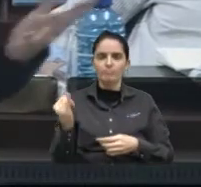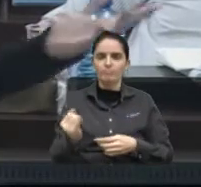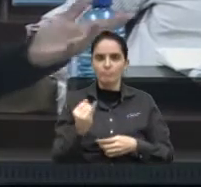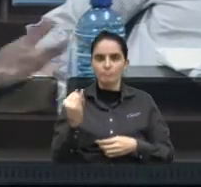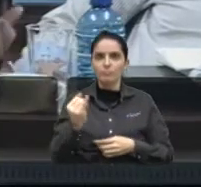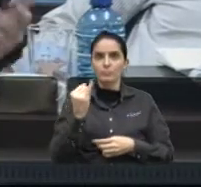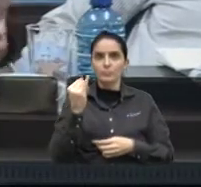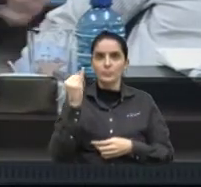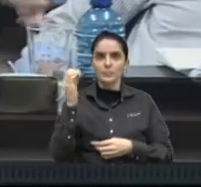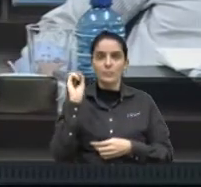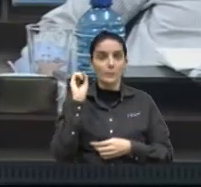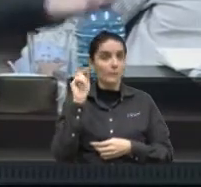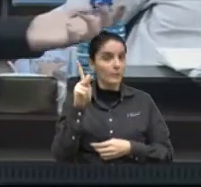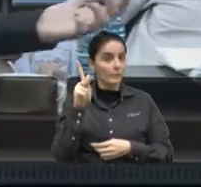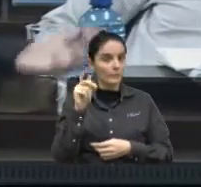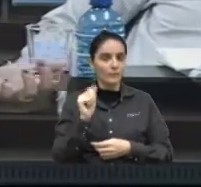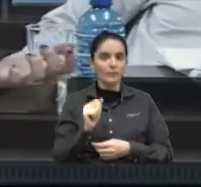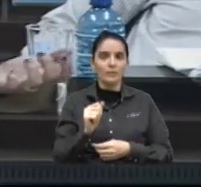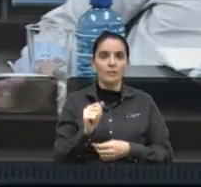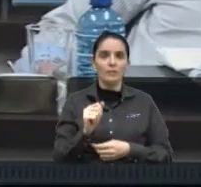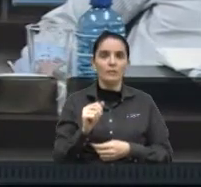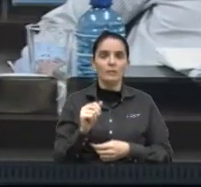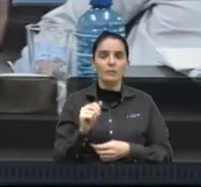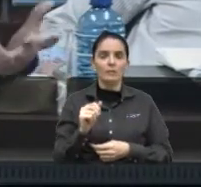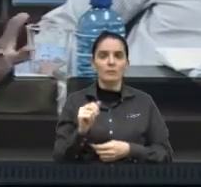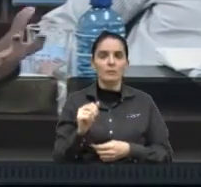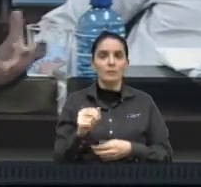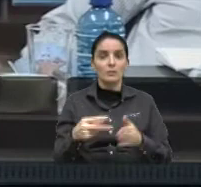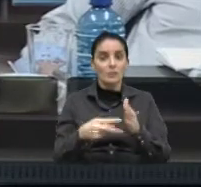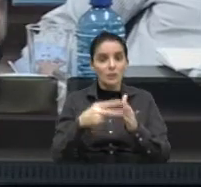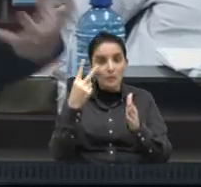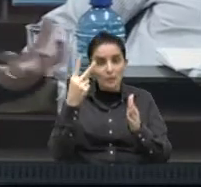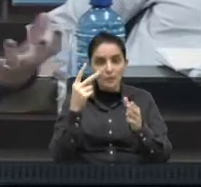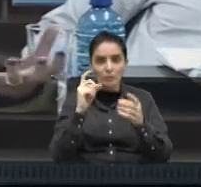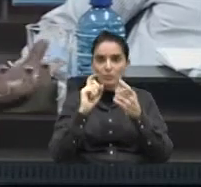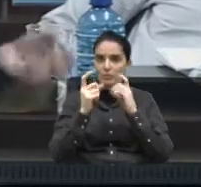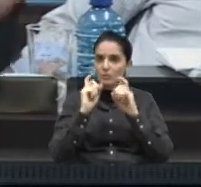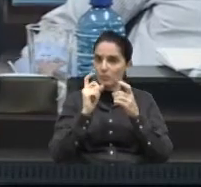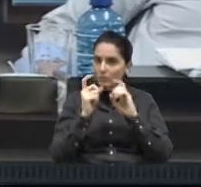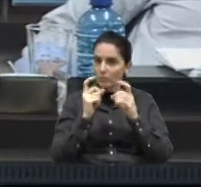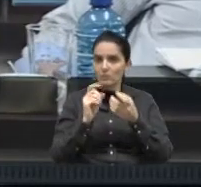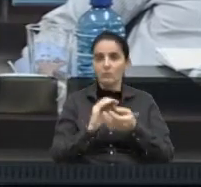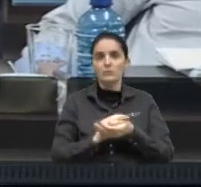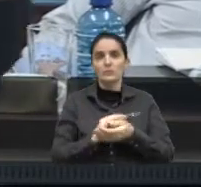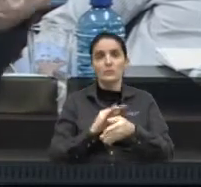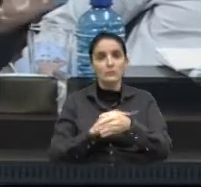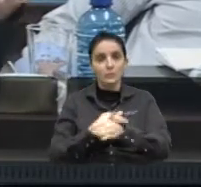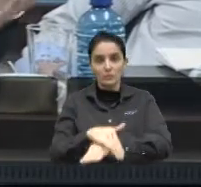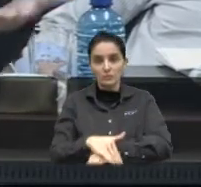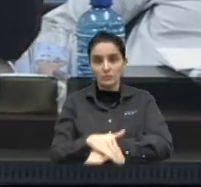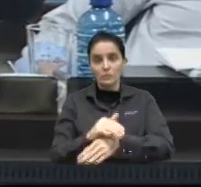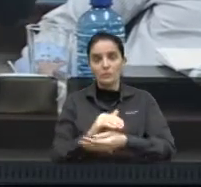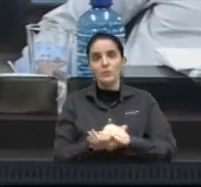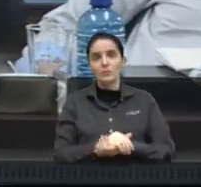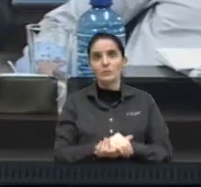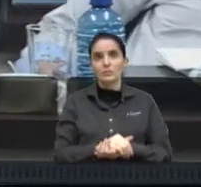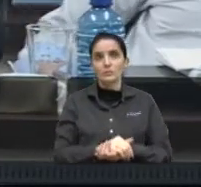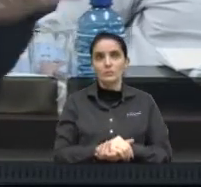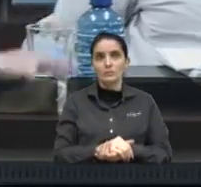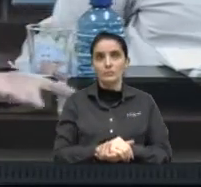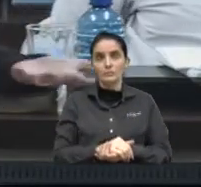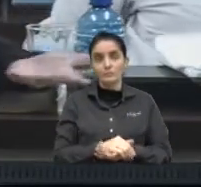ok que se colocassem uma segunda é sessão no período da noite nossa teríamos essa possibilidade